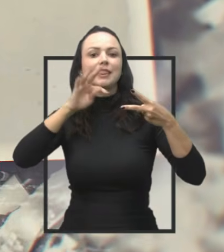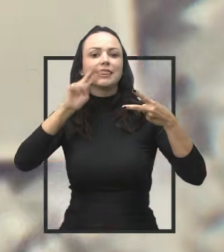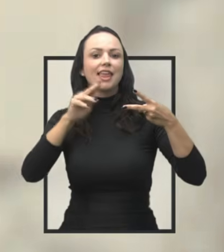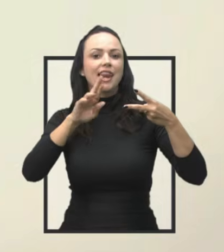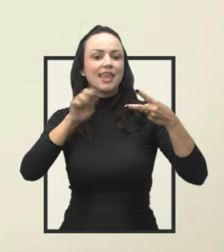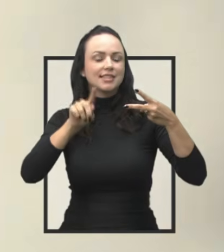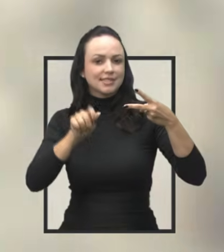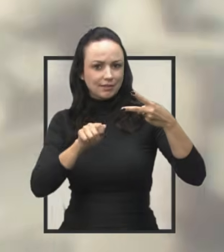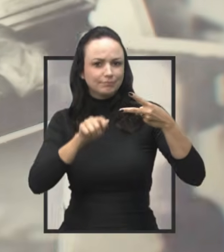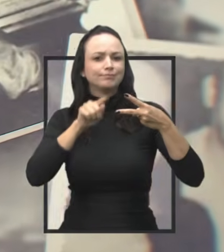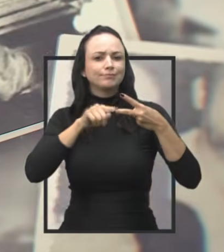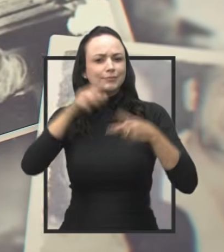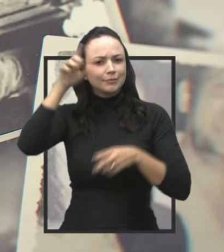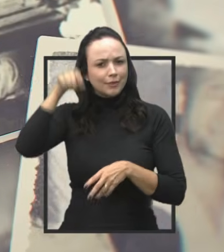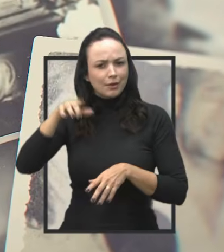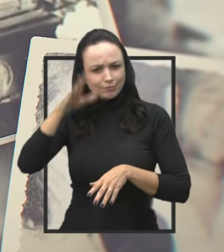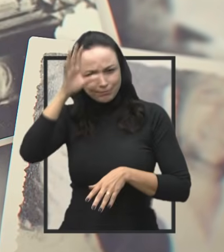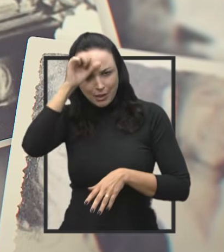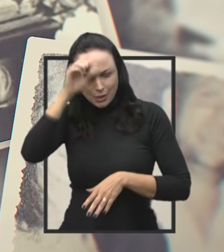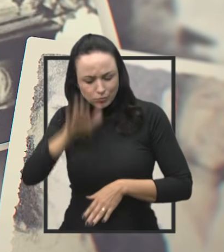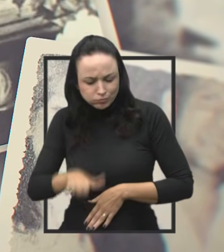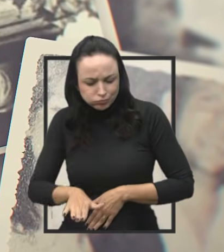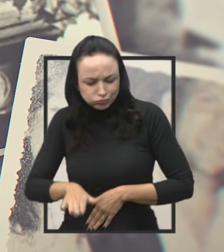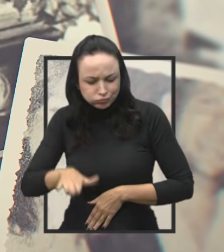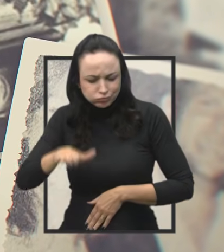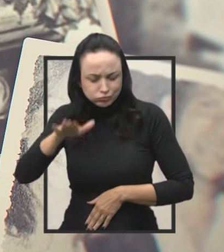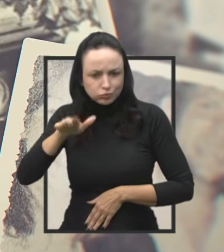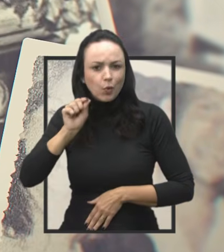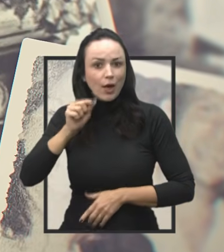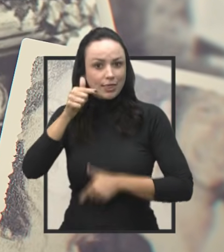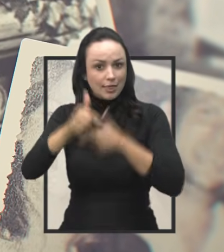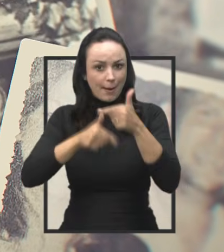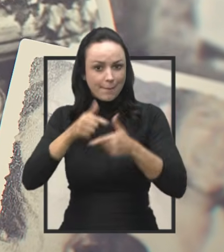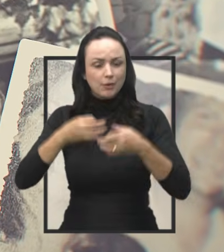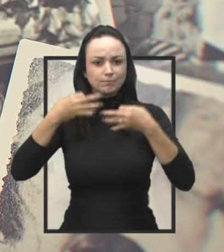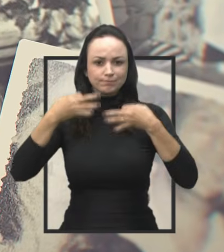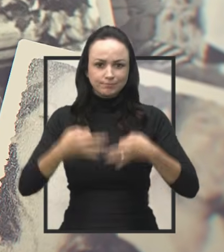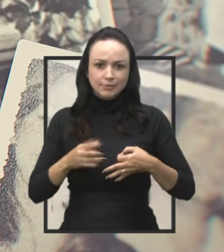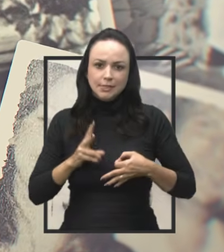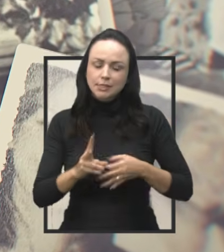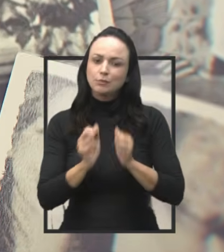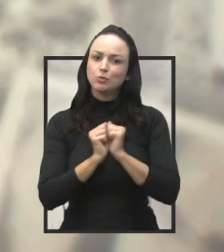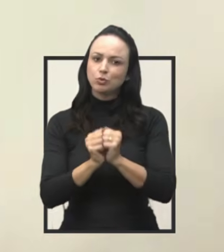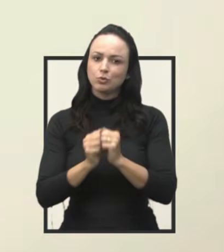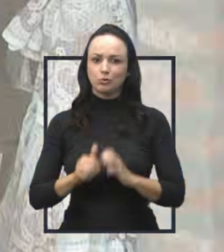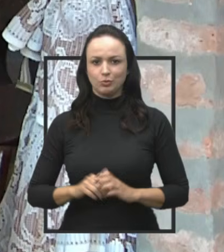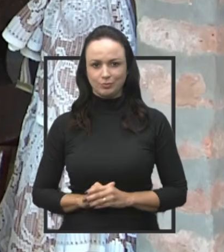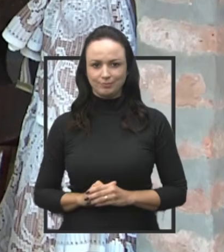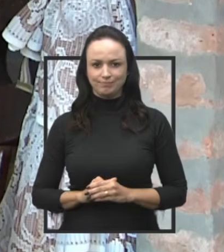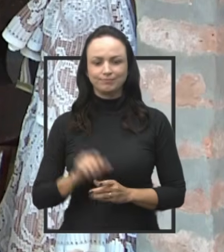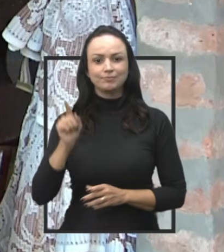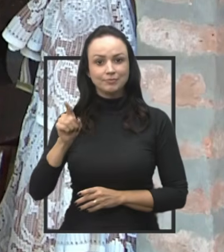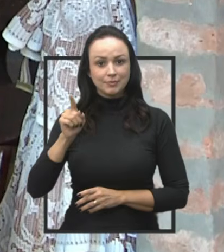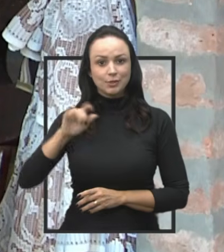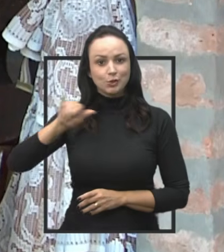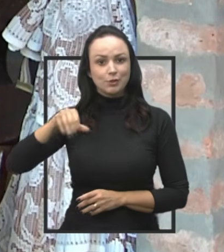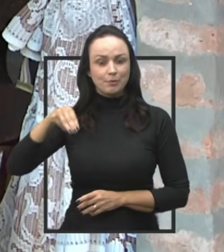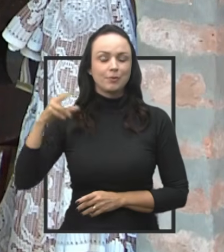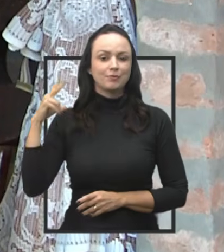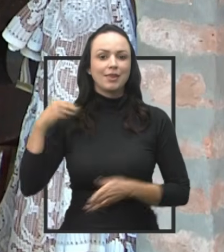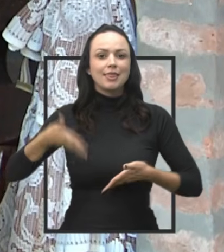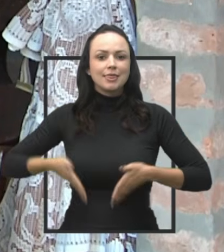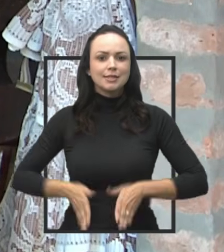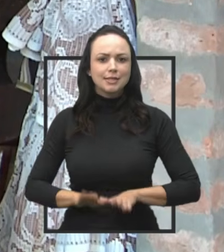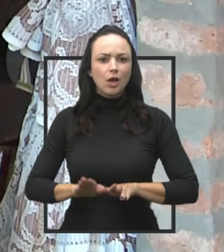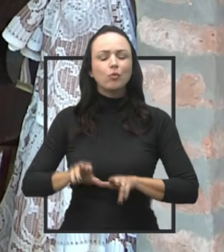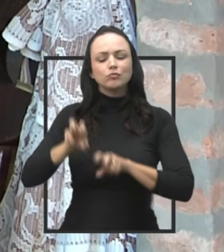Romano Verdini, aprendeu desde cedo que trabalho e honestidade caminham juntos. Zé Maria nasceu